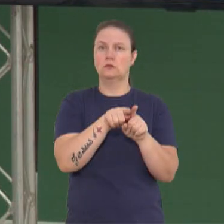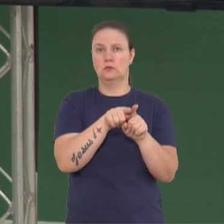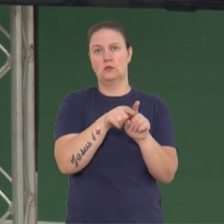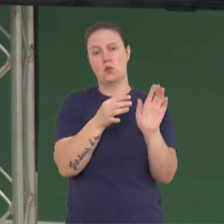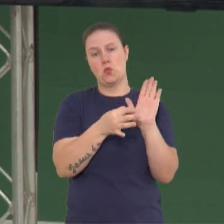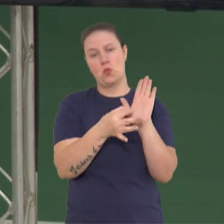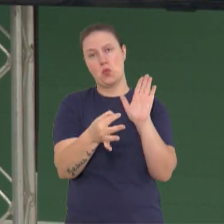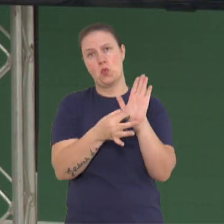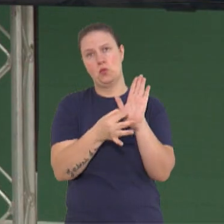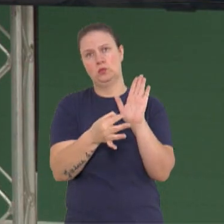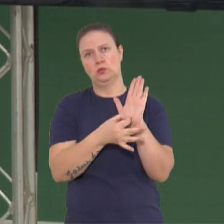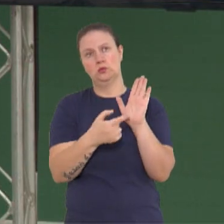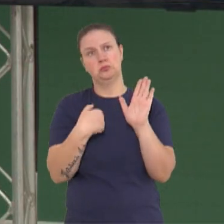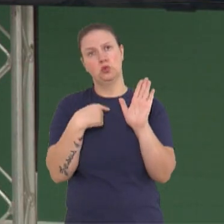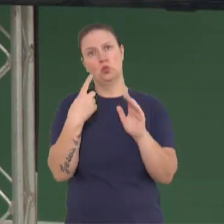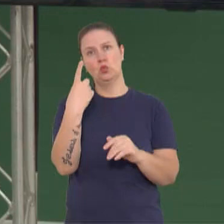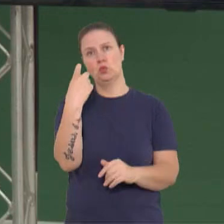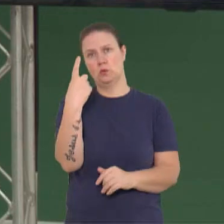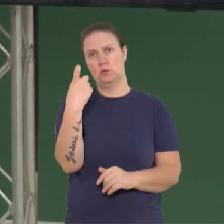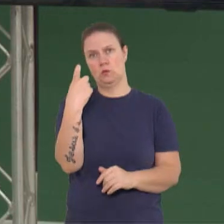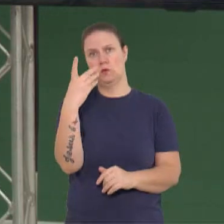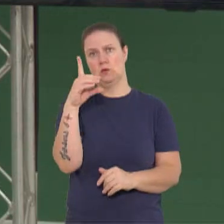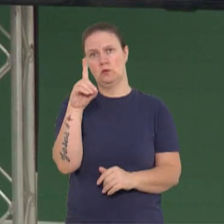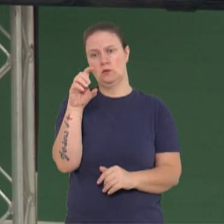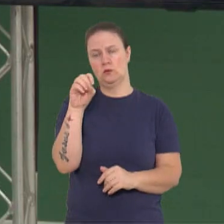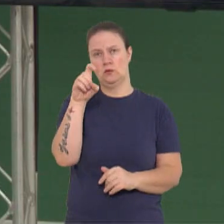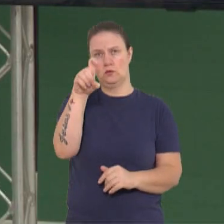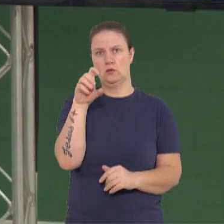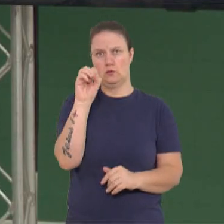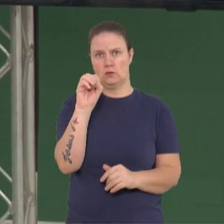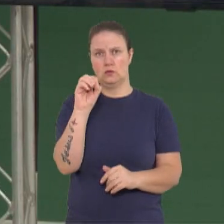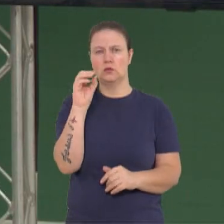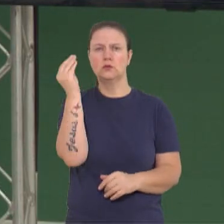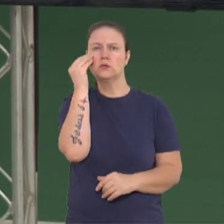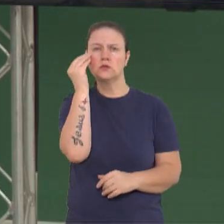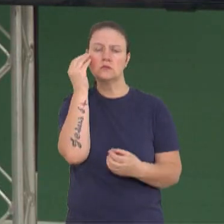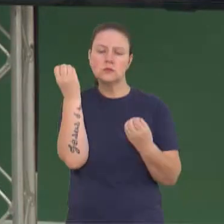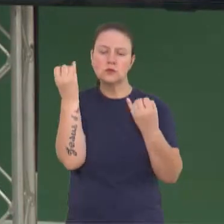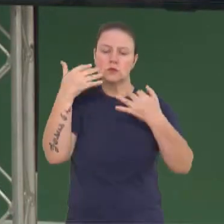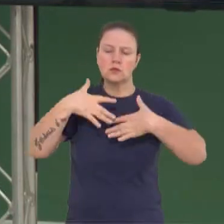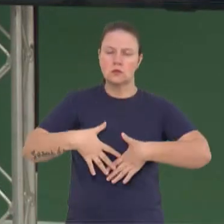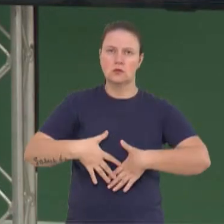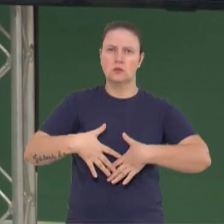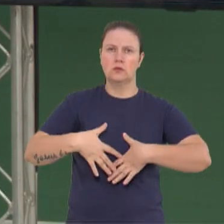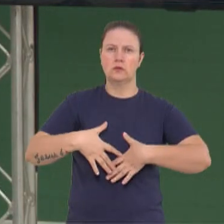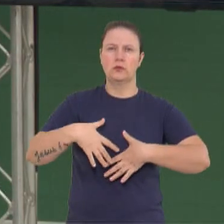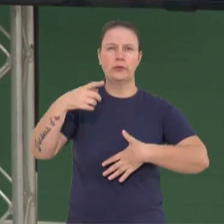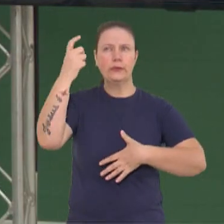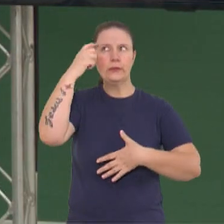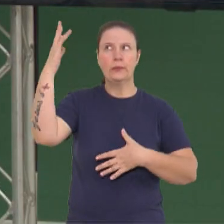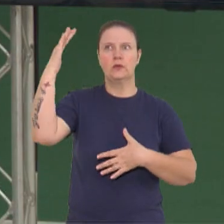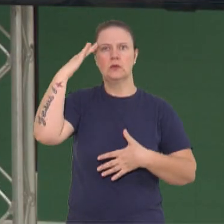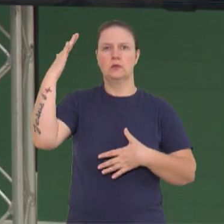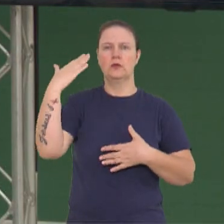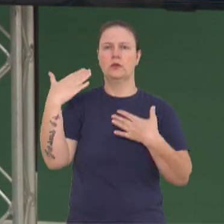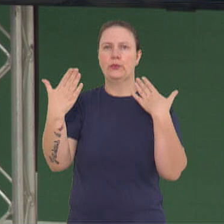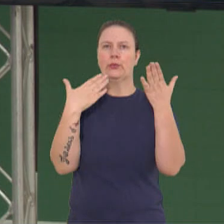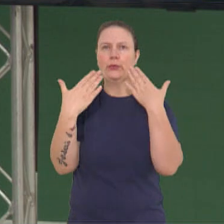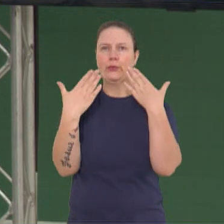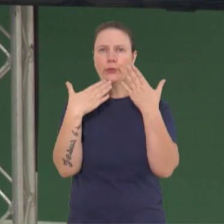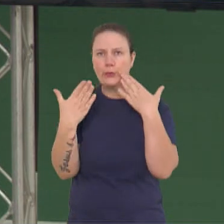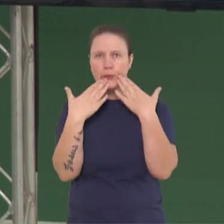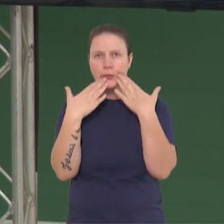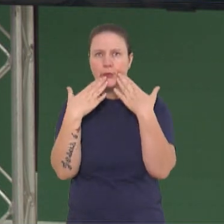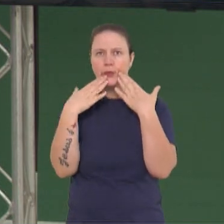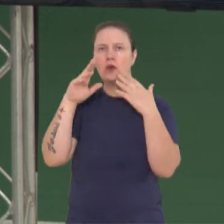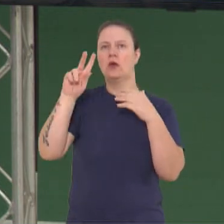de trazer apenas uma doxografia, que é a que vai tentar explicar o pensamento de Heráclito. A doxografia feita